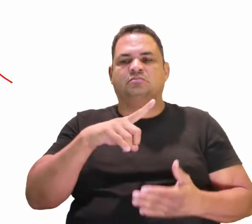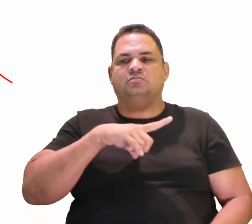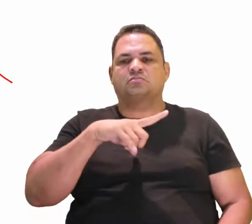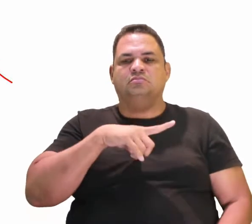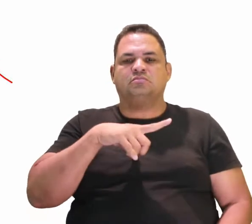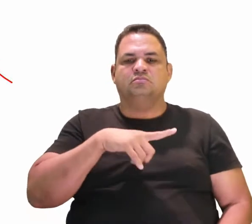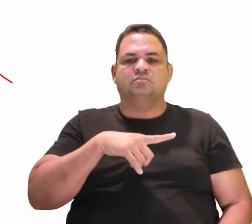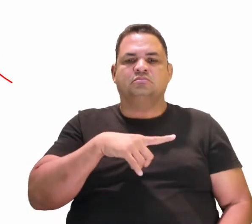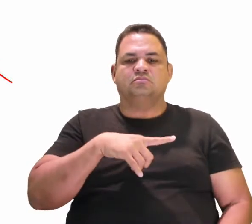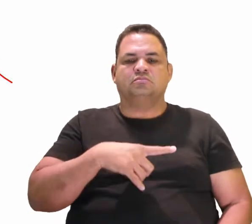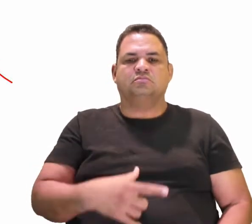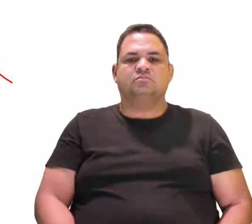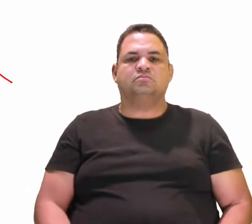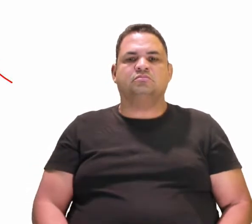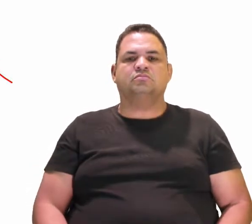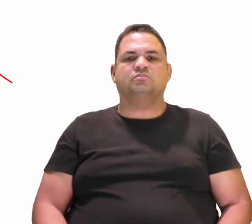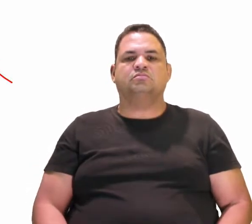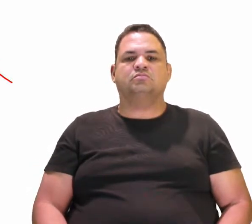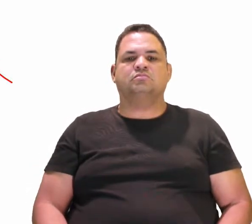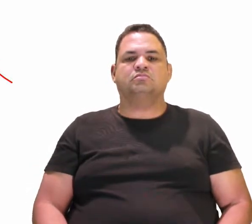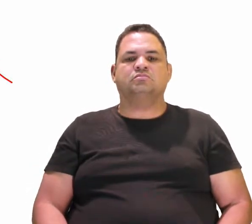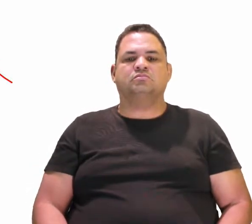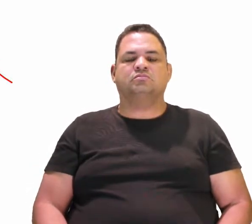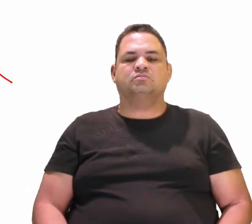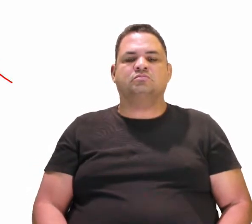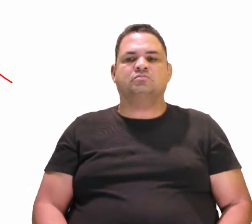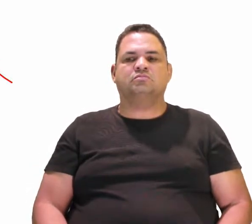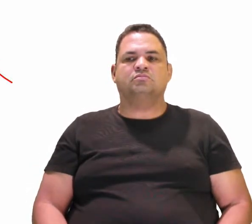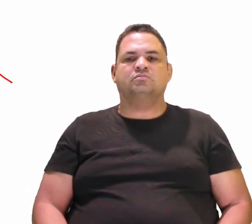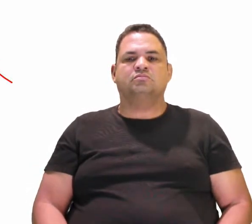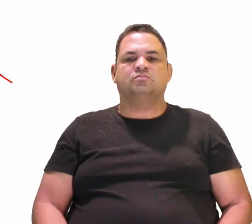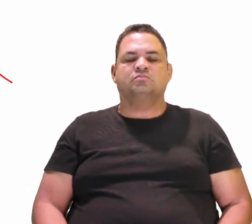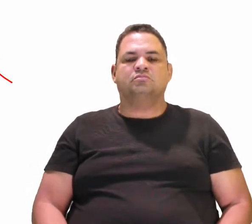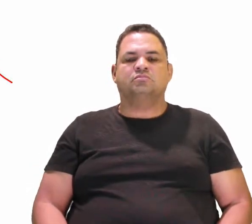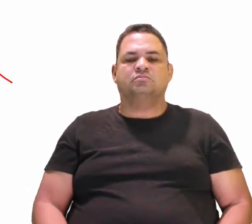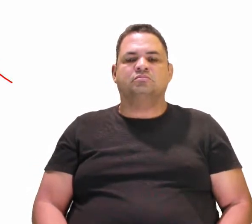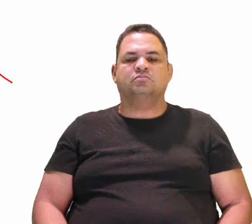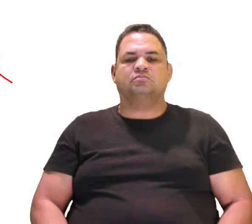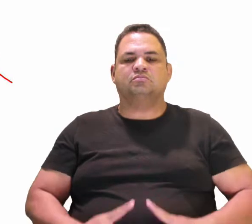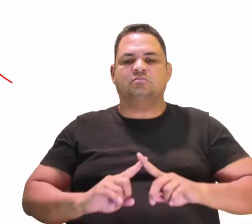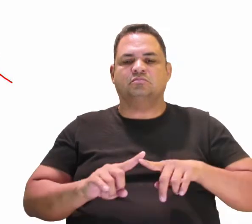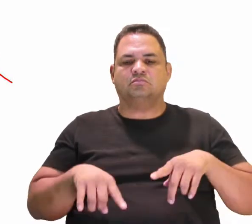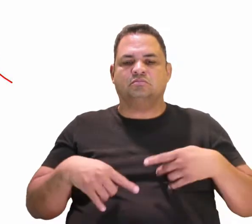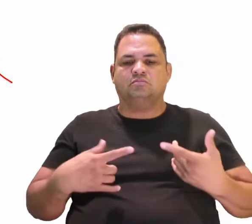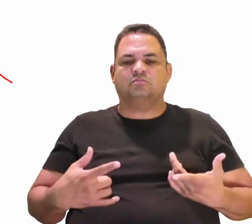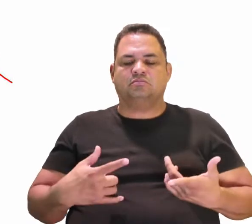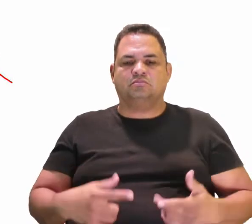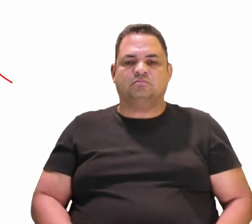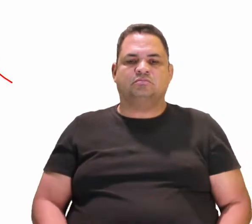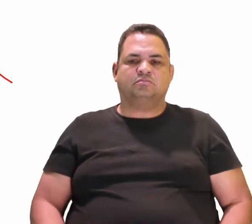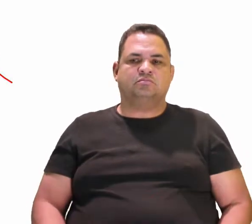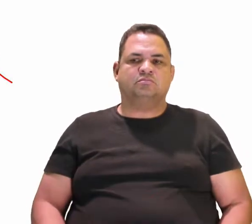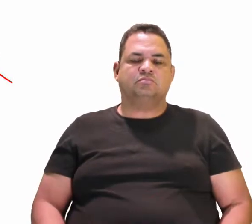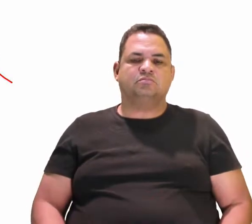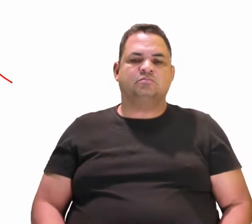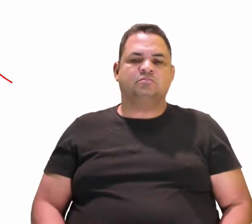ter aí uma healthy mind. Porém, isso aqui ele fala mais